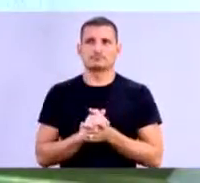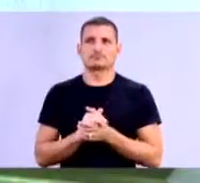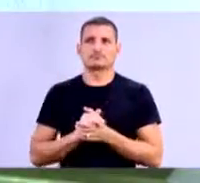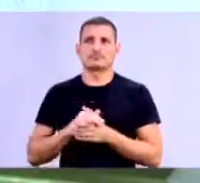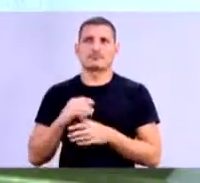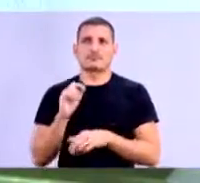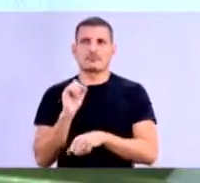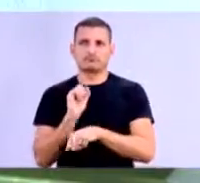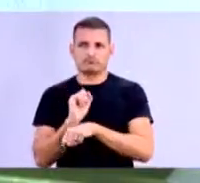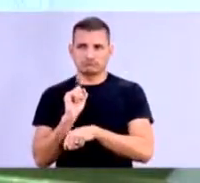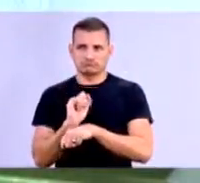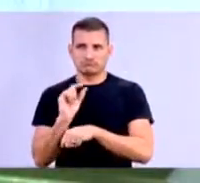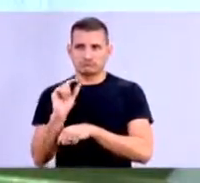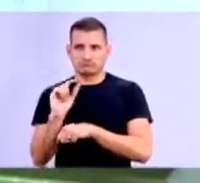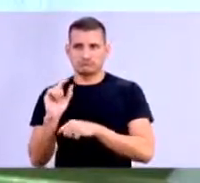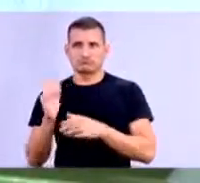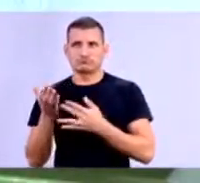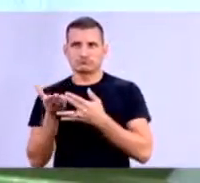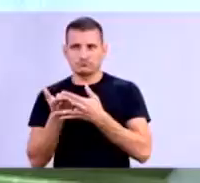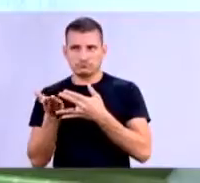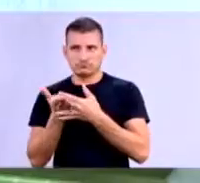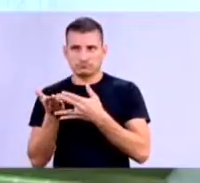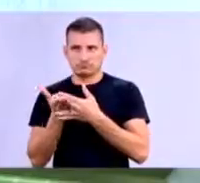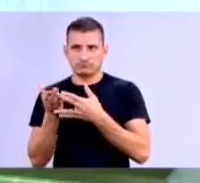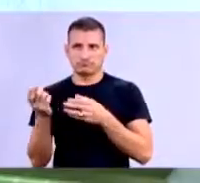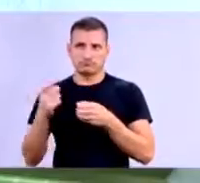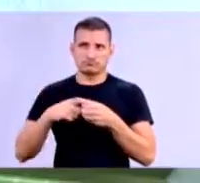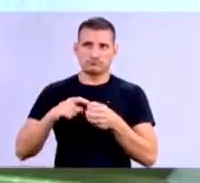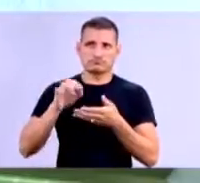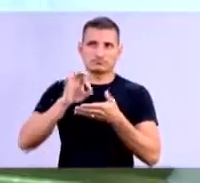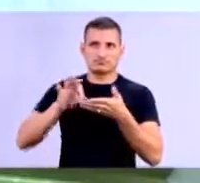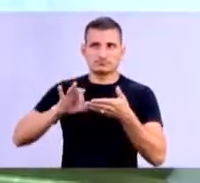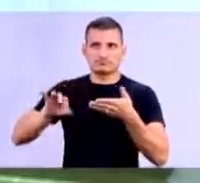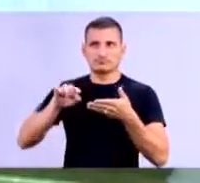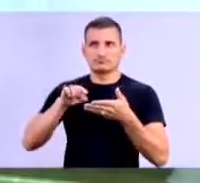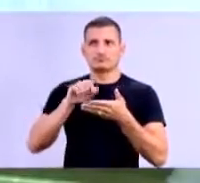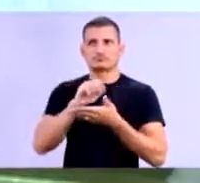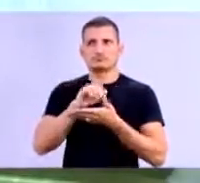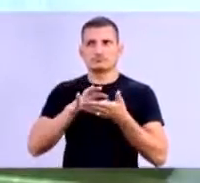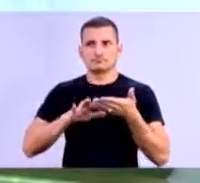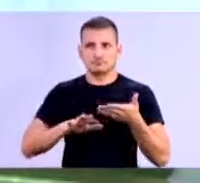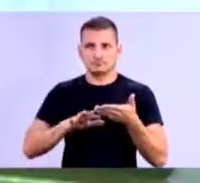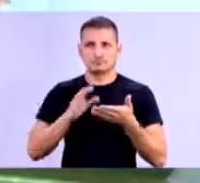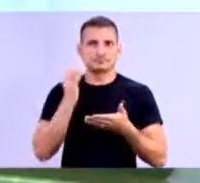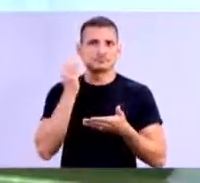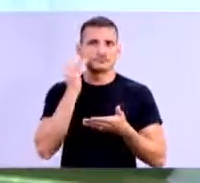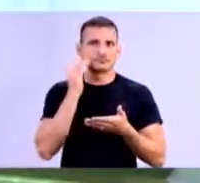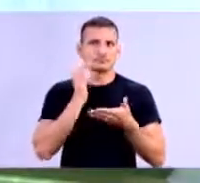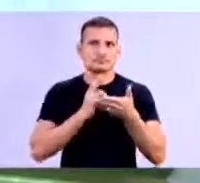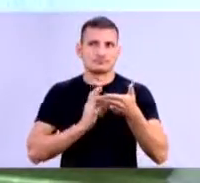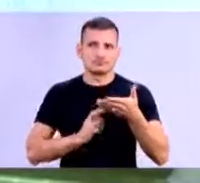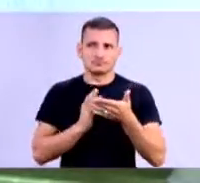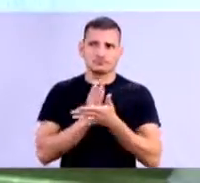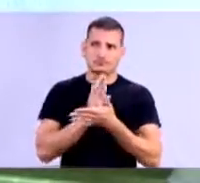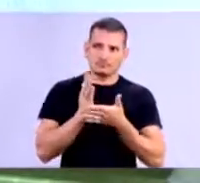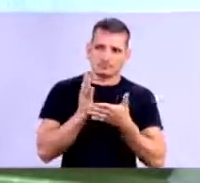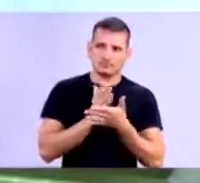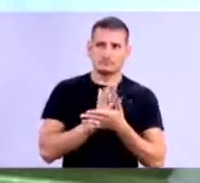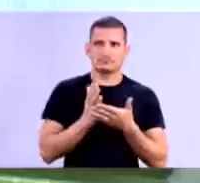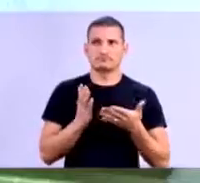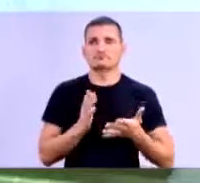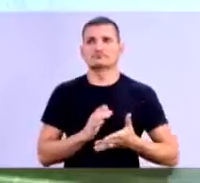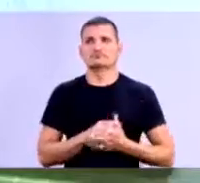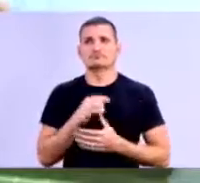nós voltamos para corrigir esse exercício e tentar responder algumas questões que já estão